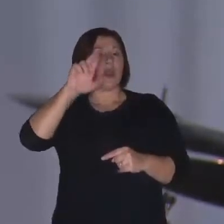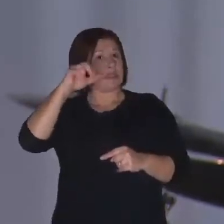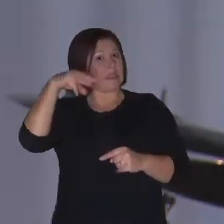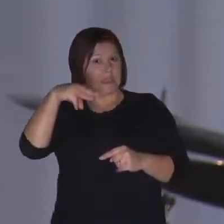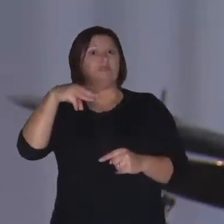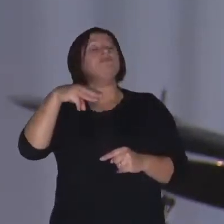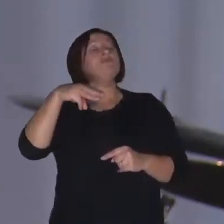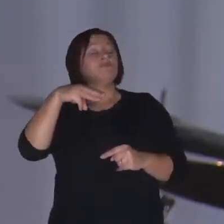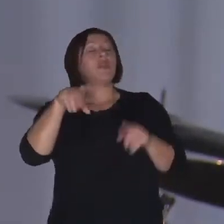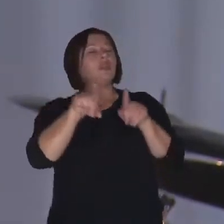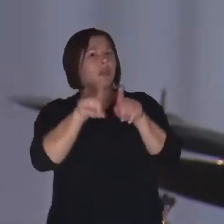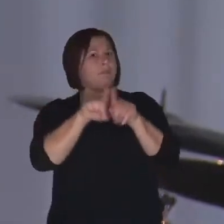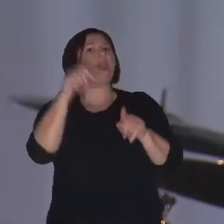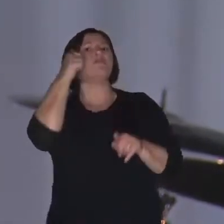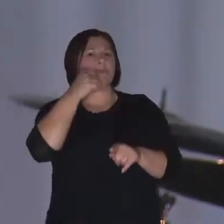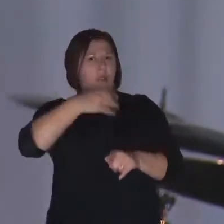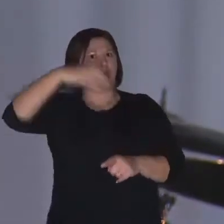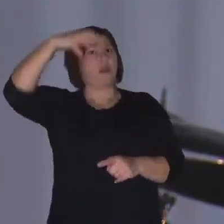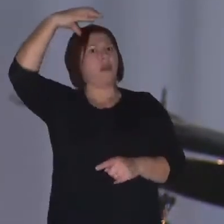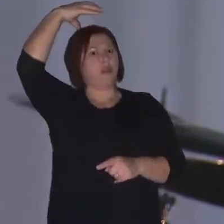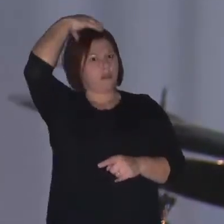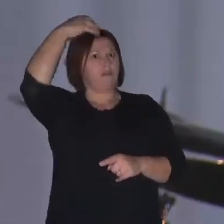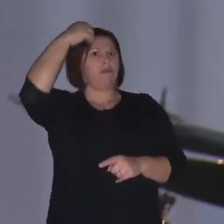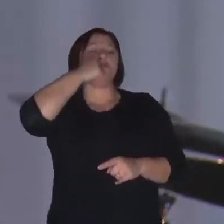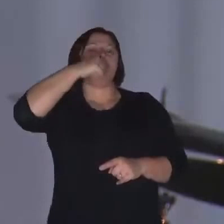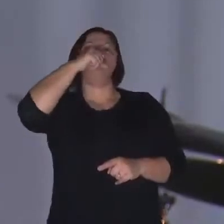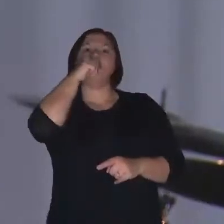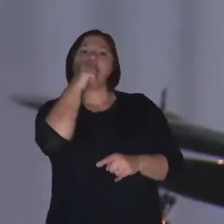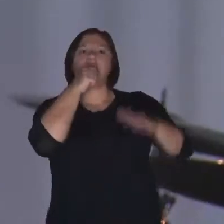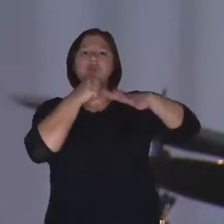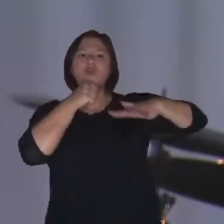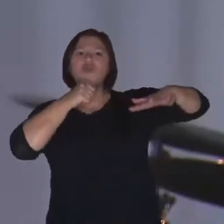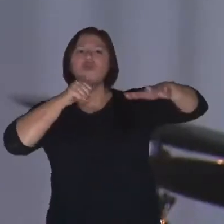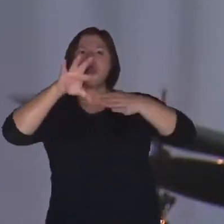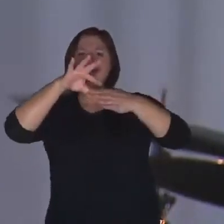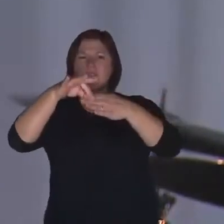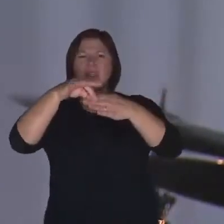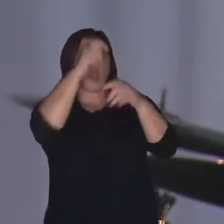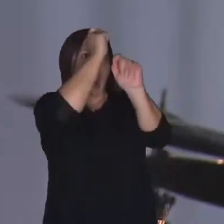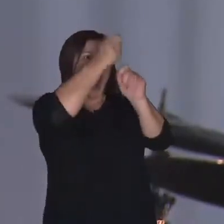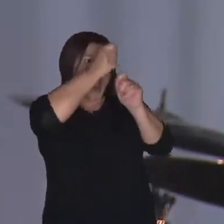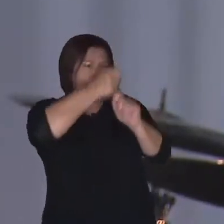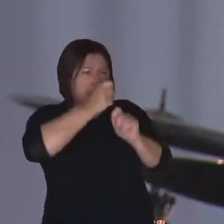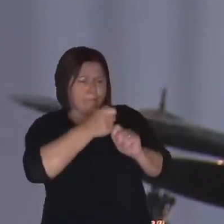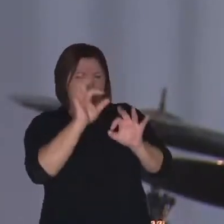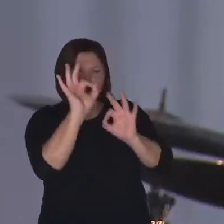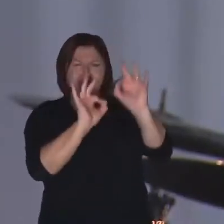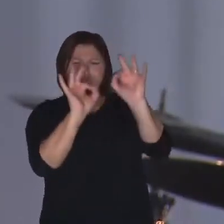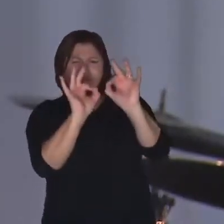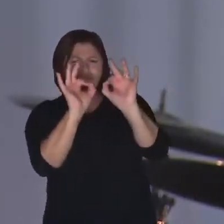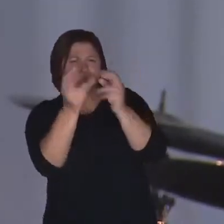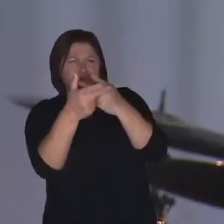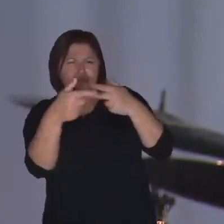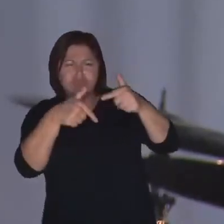os oficiais do Palácio Real, os líderes de Judá e Jerusalém, os artesãos, os artífices